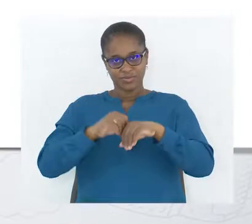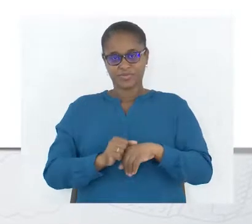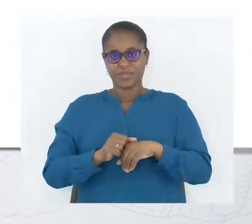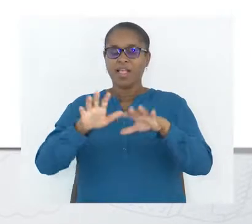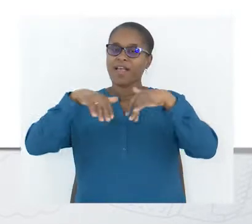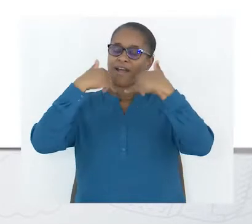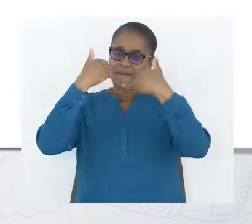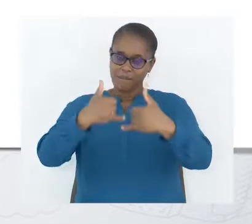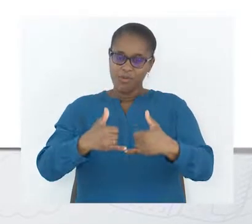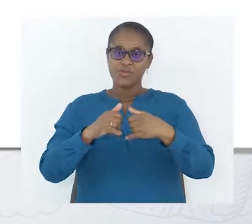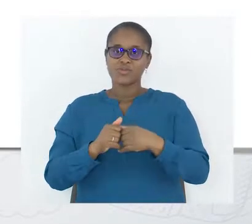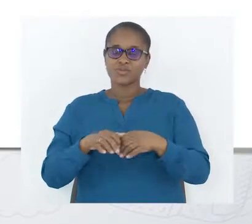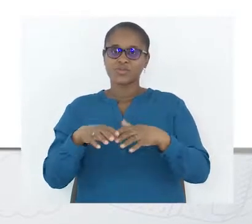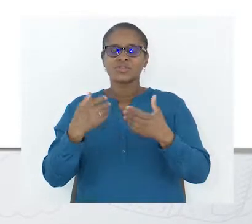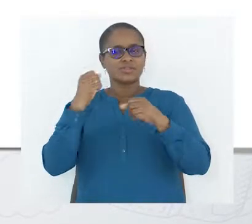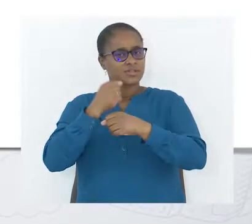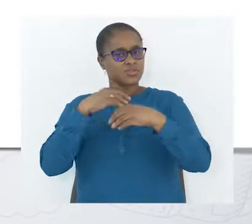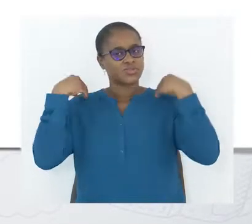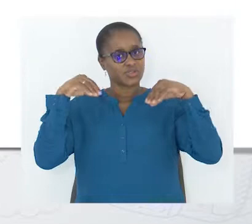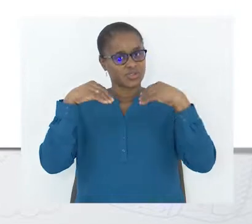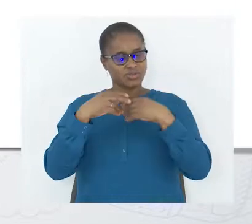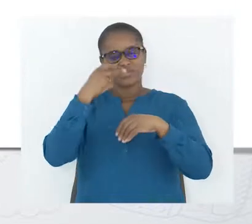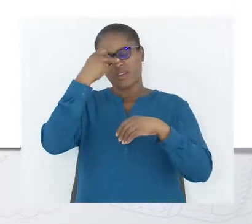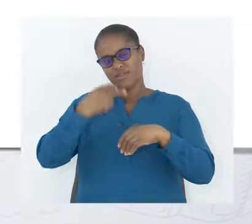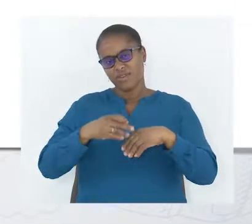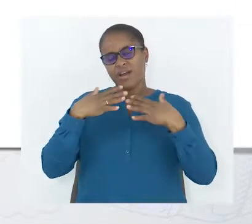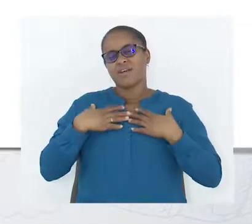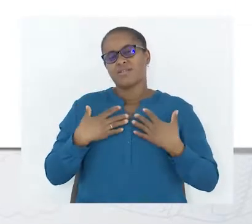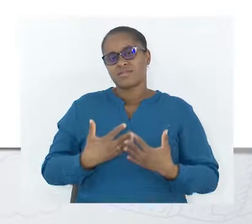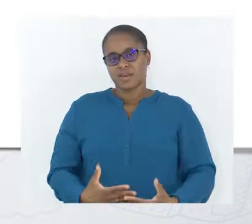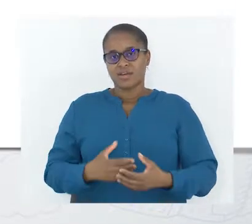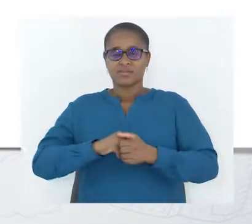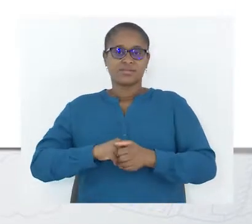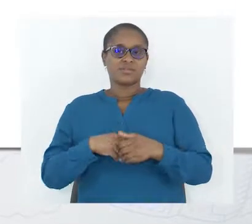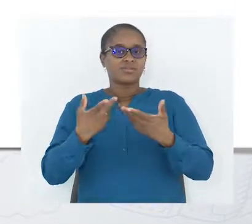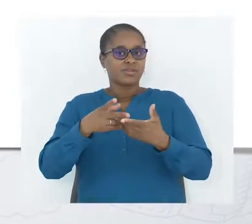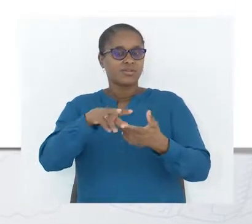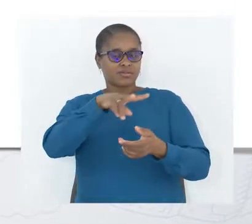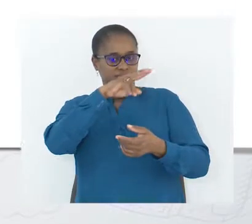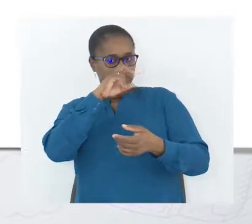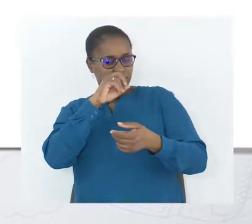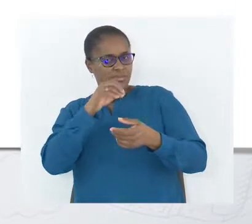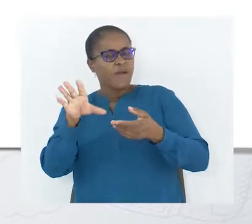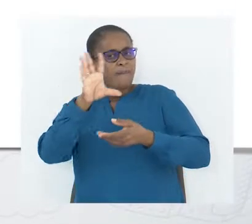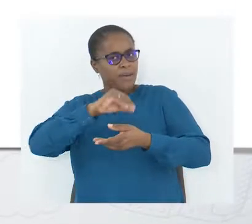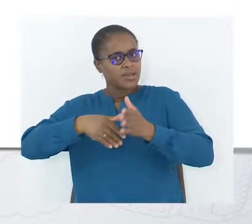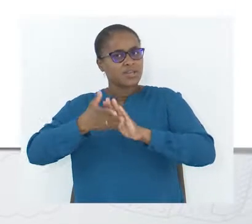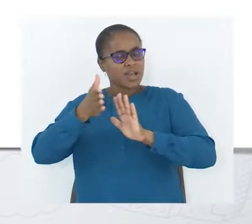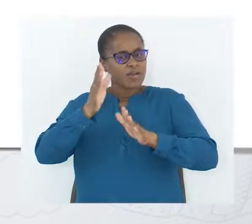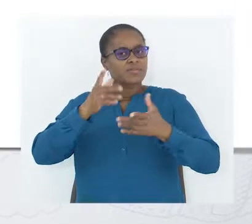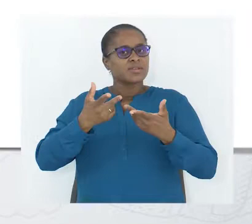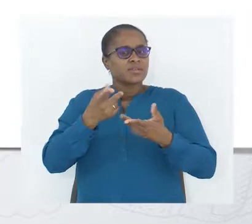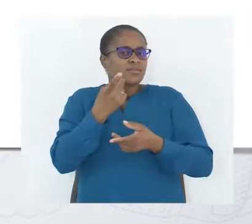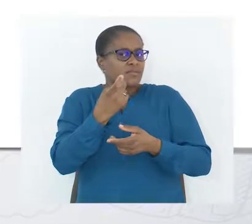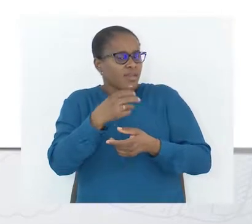e após o exercício fica ofegante, ou seja, cansada, então respira mais rápido e